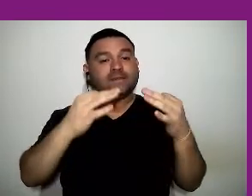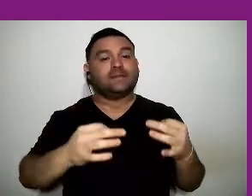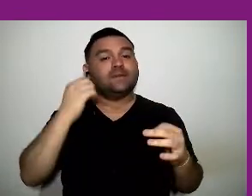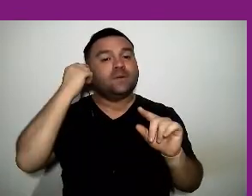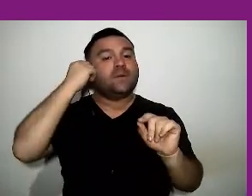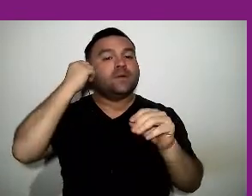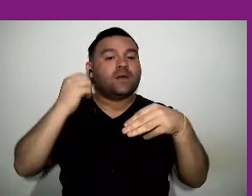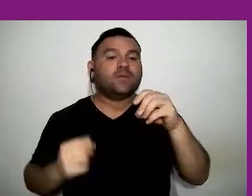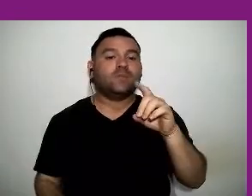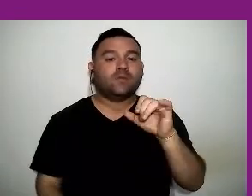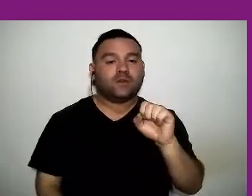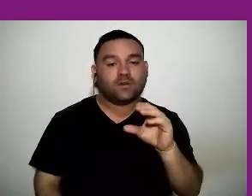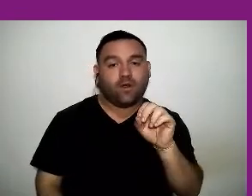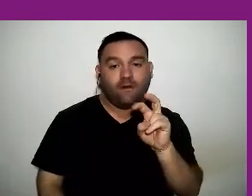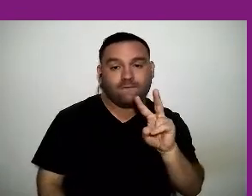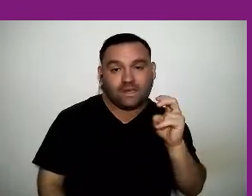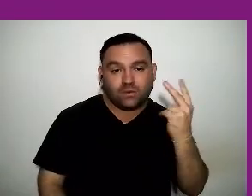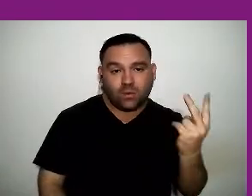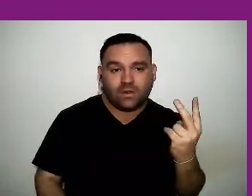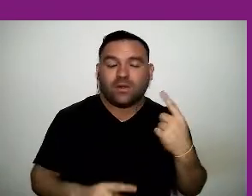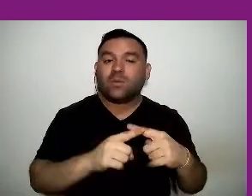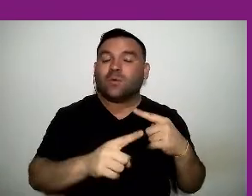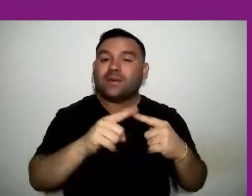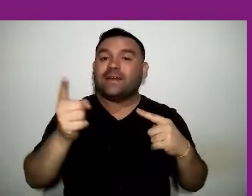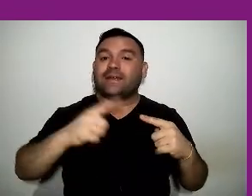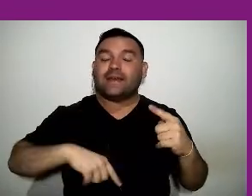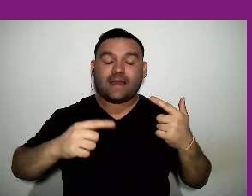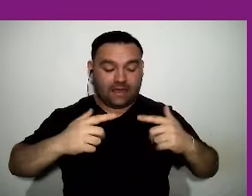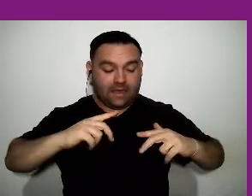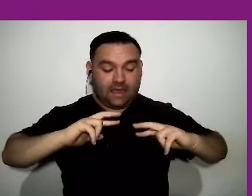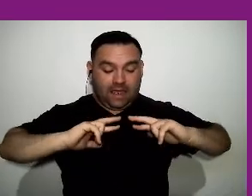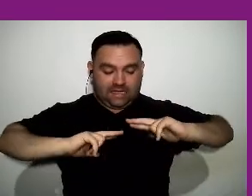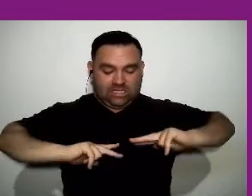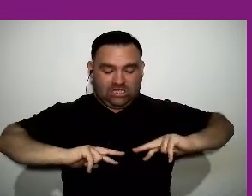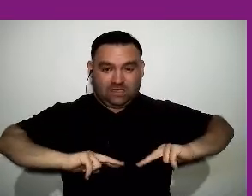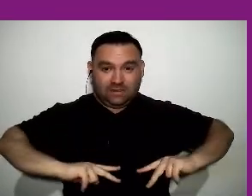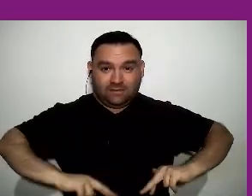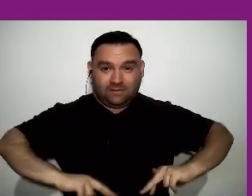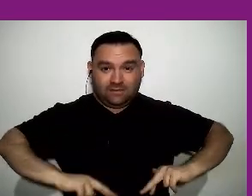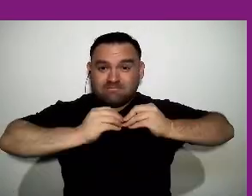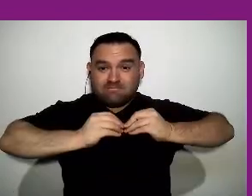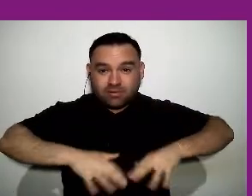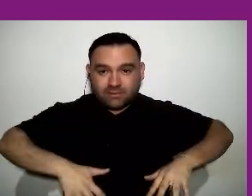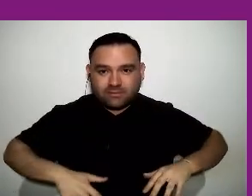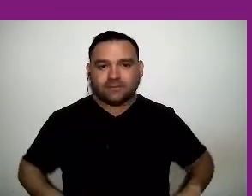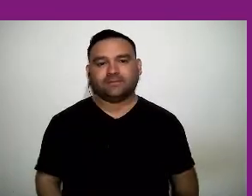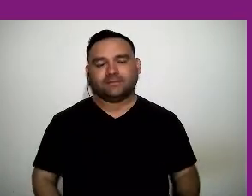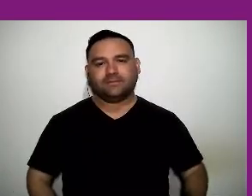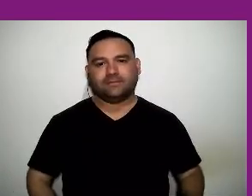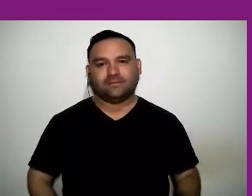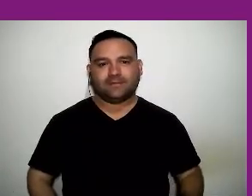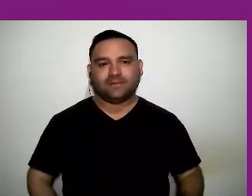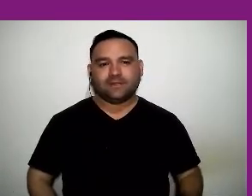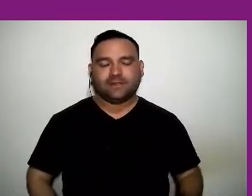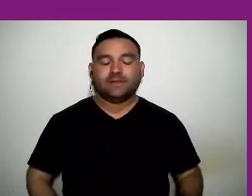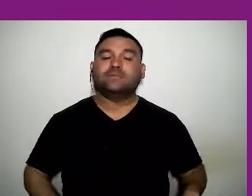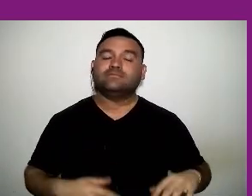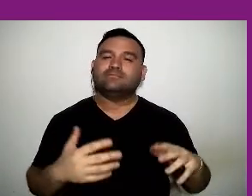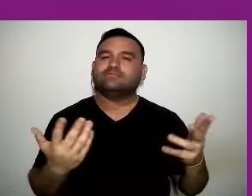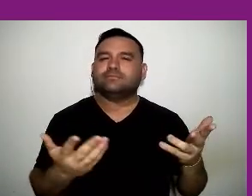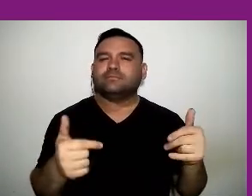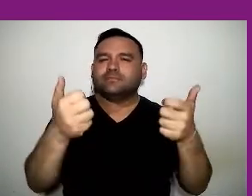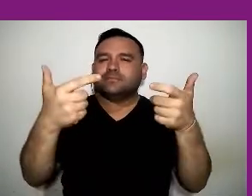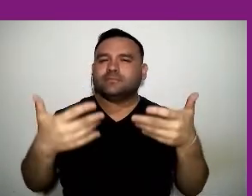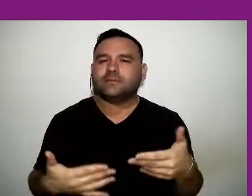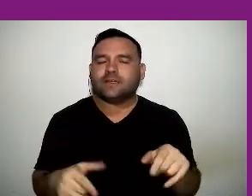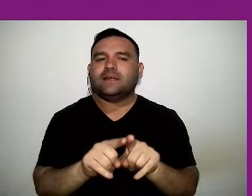correta seria MODS-CoV-2, porque você teria um Multiple Organ Dysfunction COVID-19. Bem, falando um